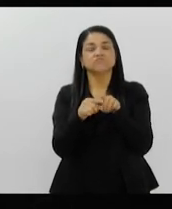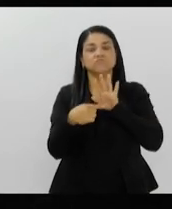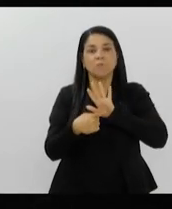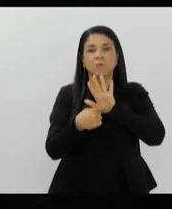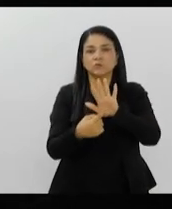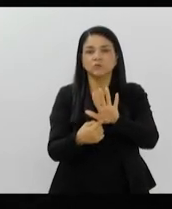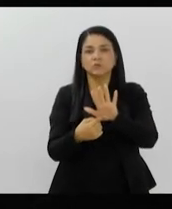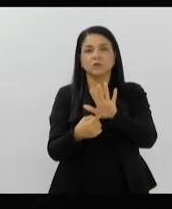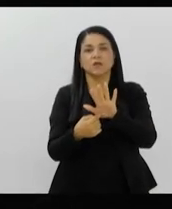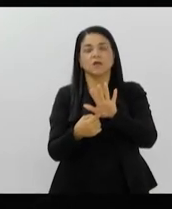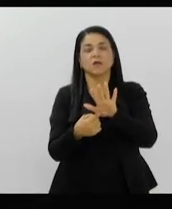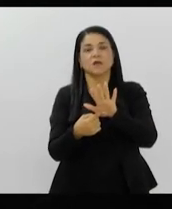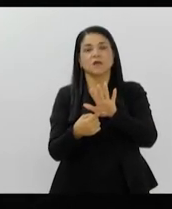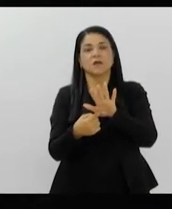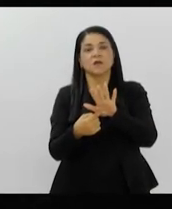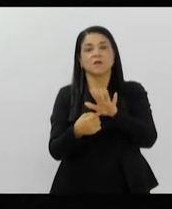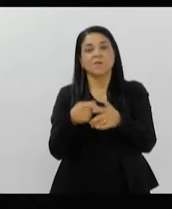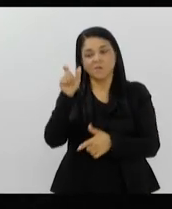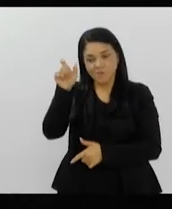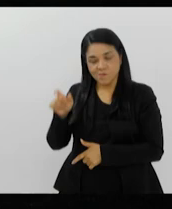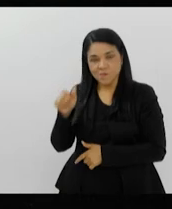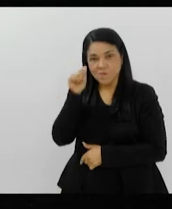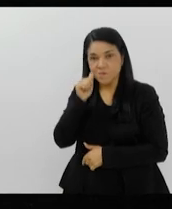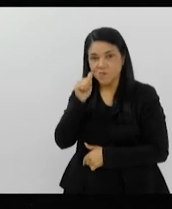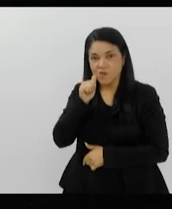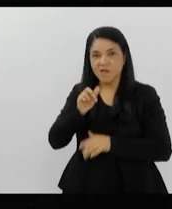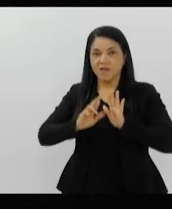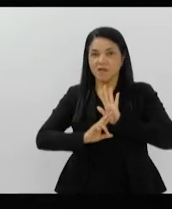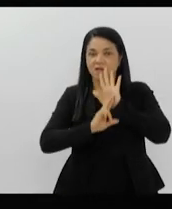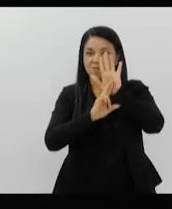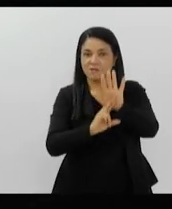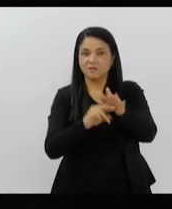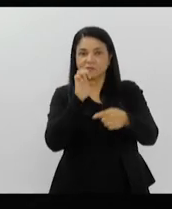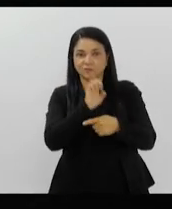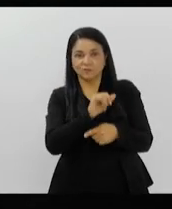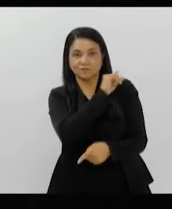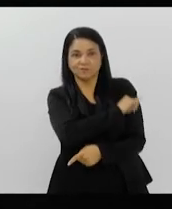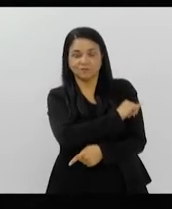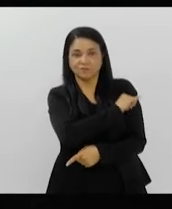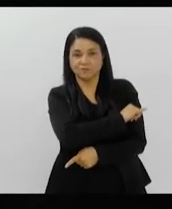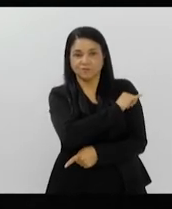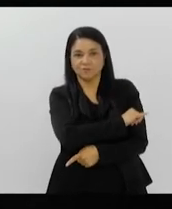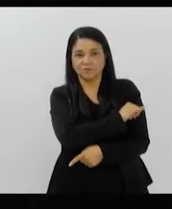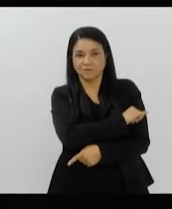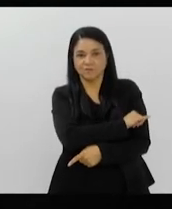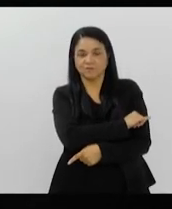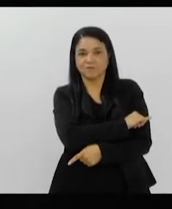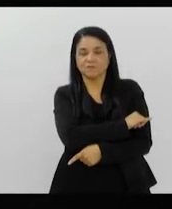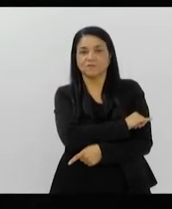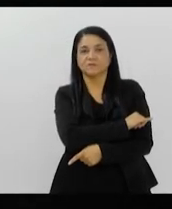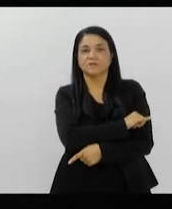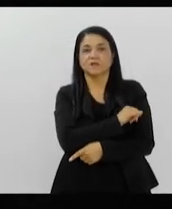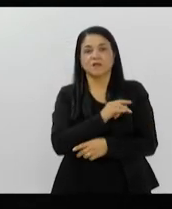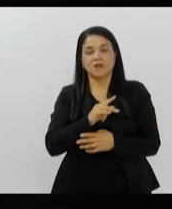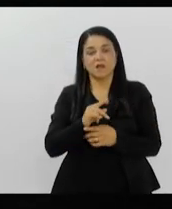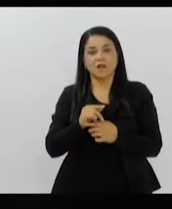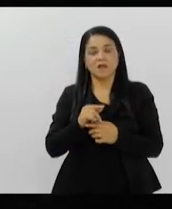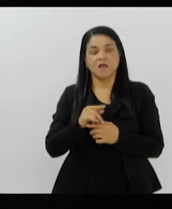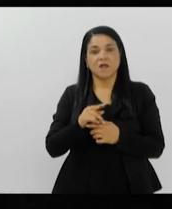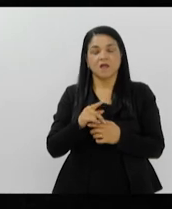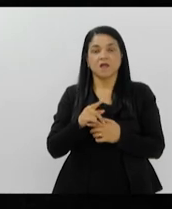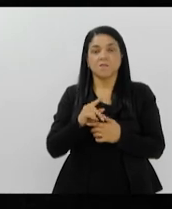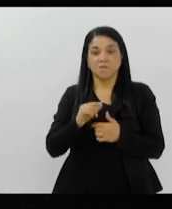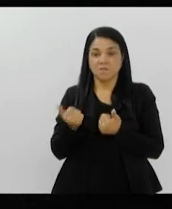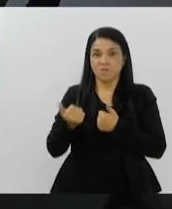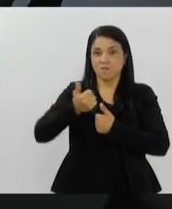indica de termos uma mulher representante do Estado do Rio de Janeiro para ser a próxima presidente da UNALE, que